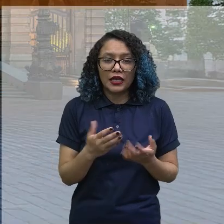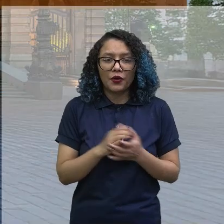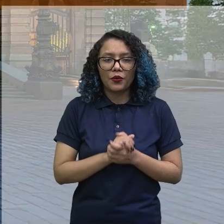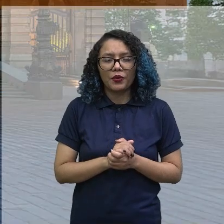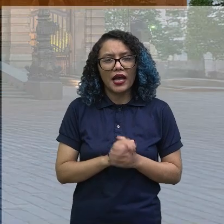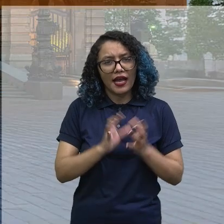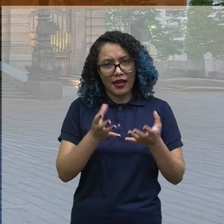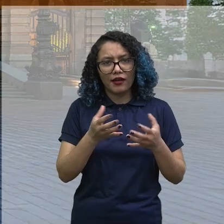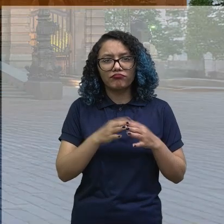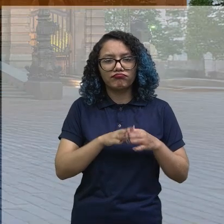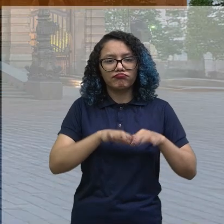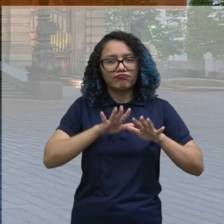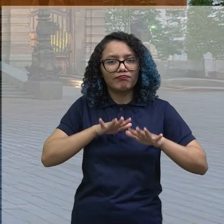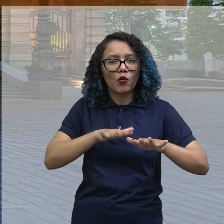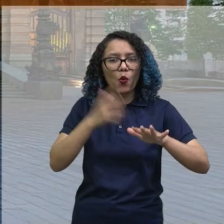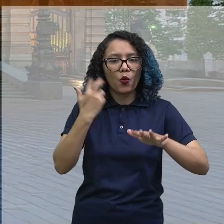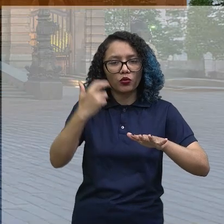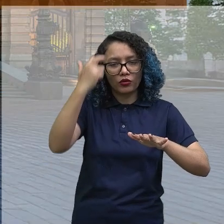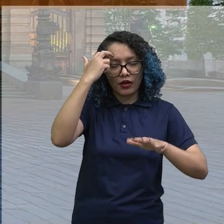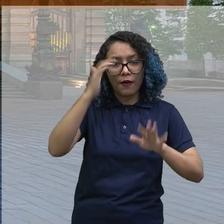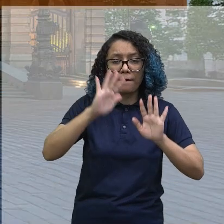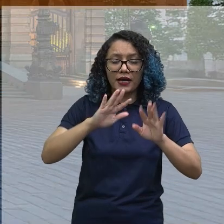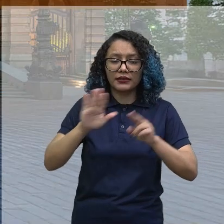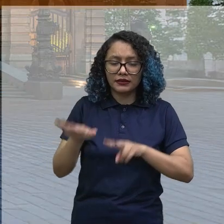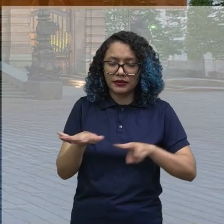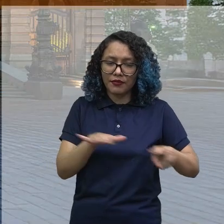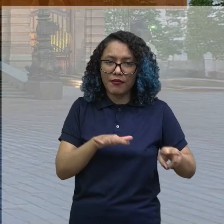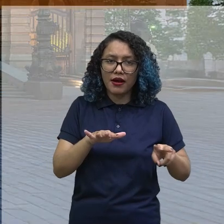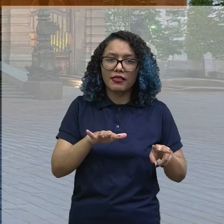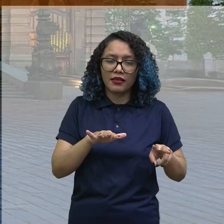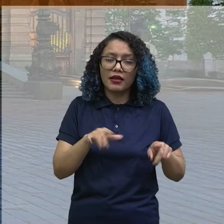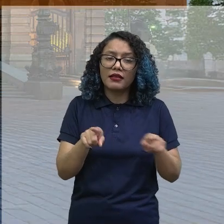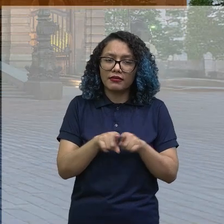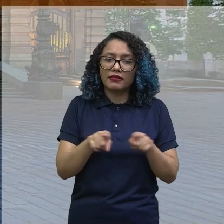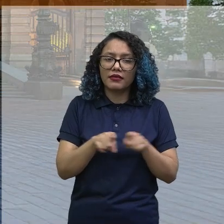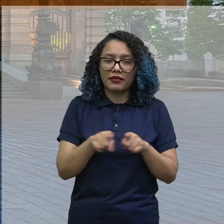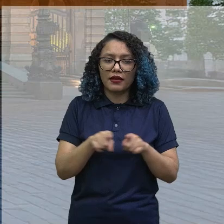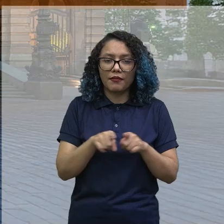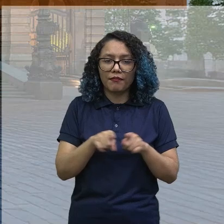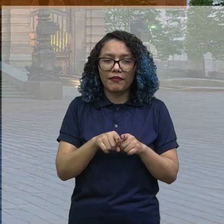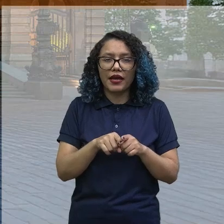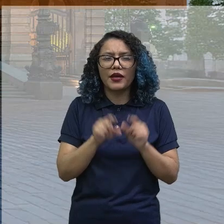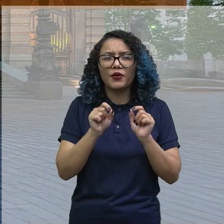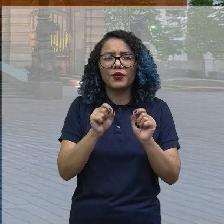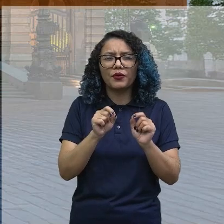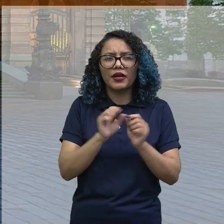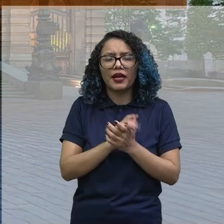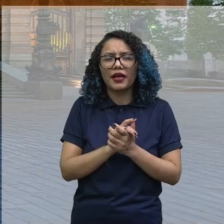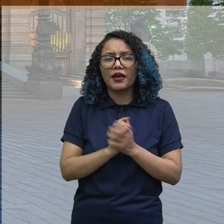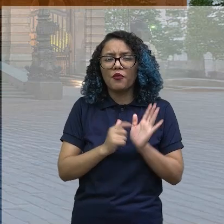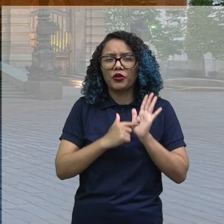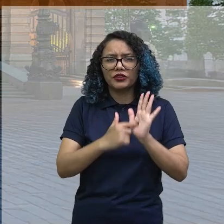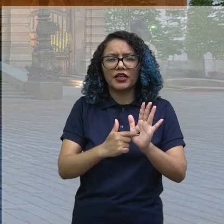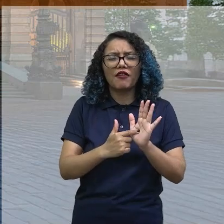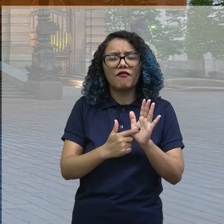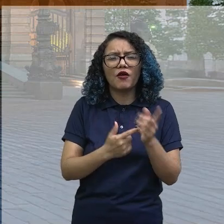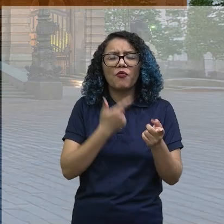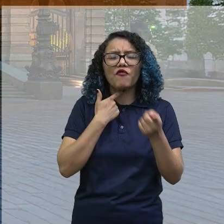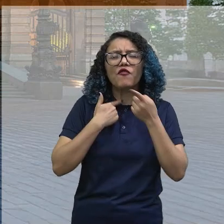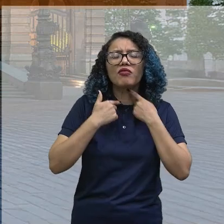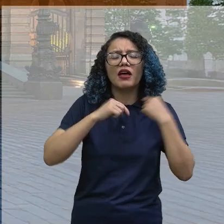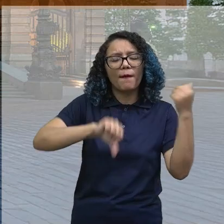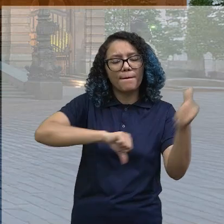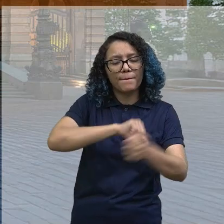a Semana de 1922 também refletia esse desejo por mudança que